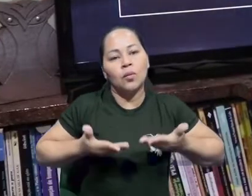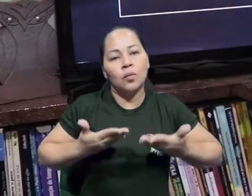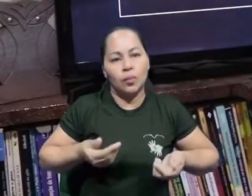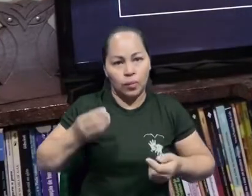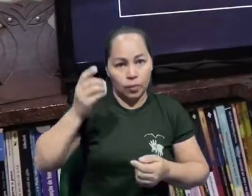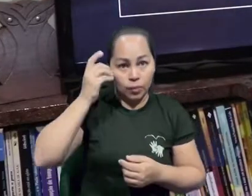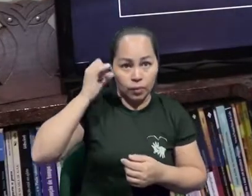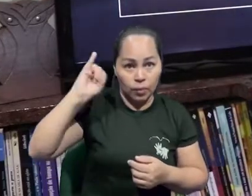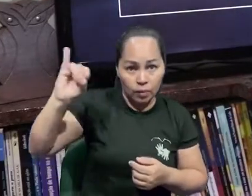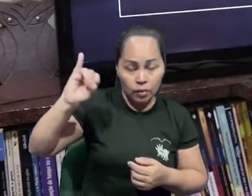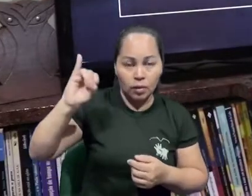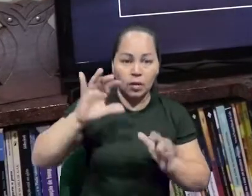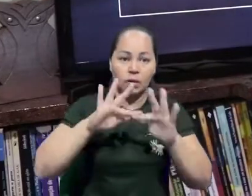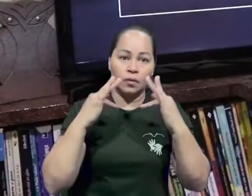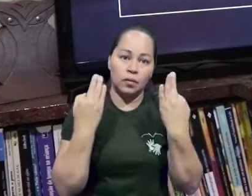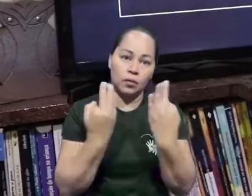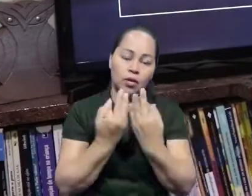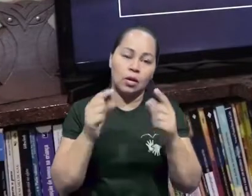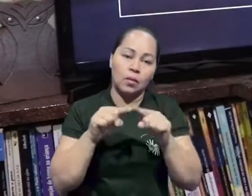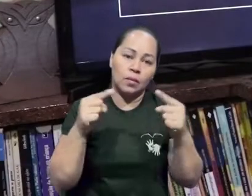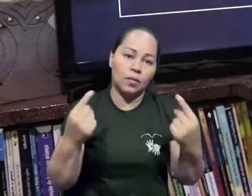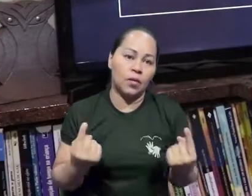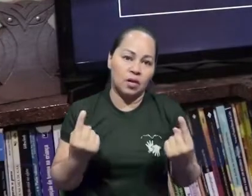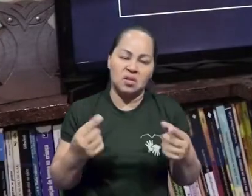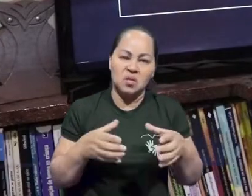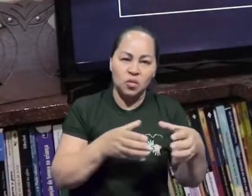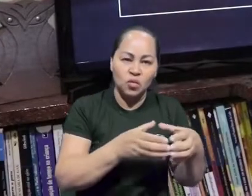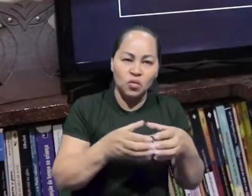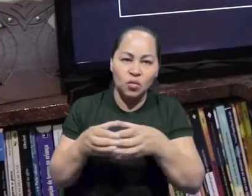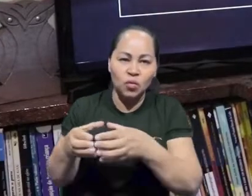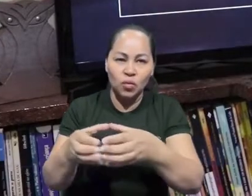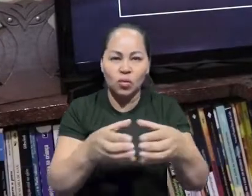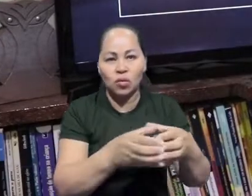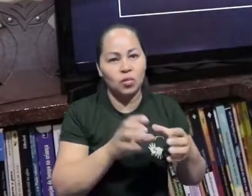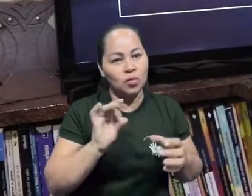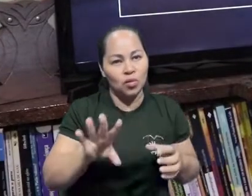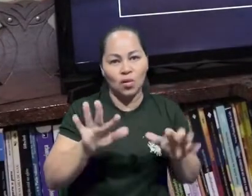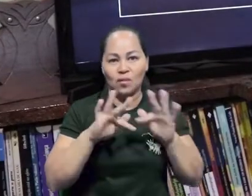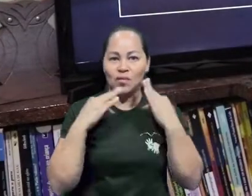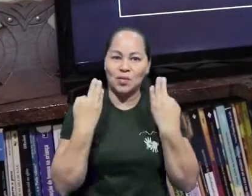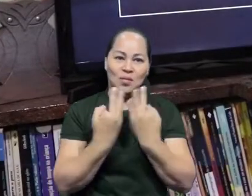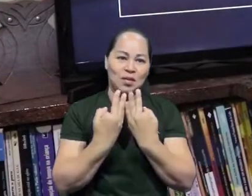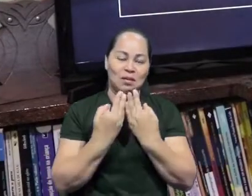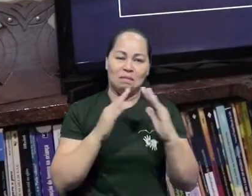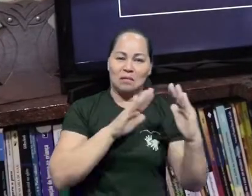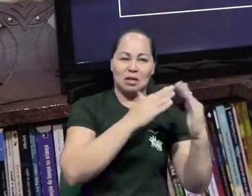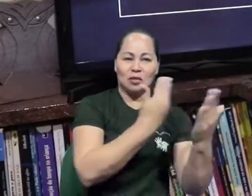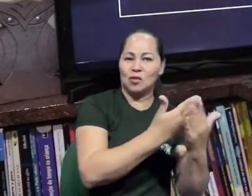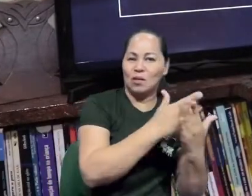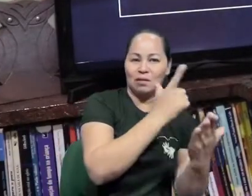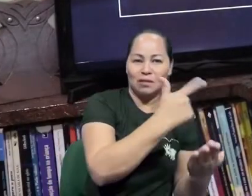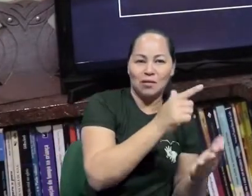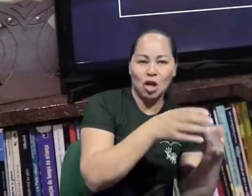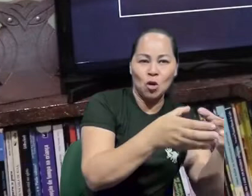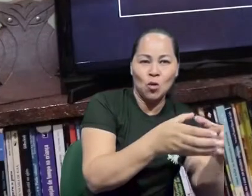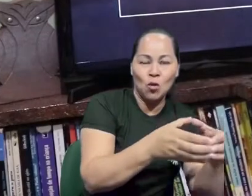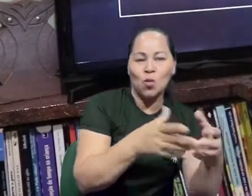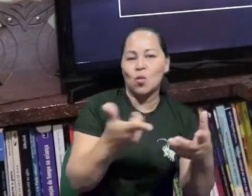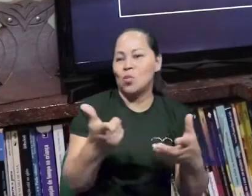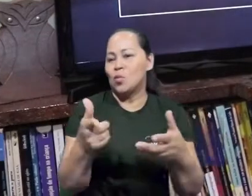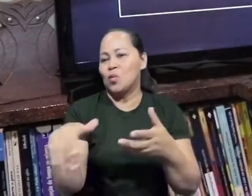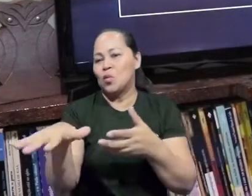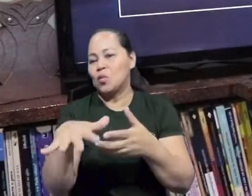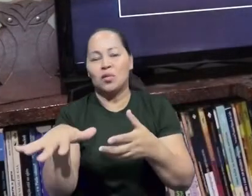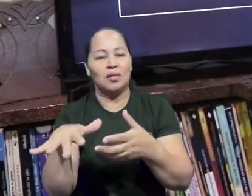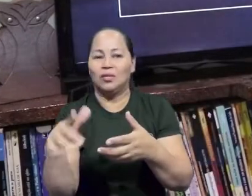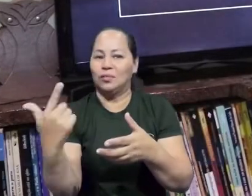leve, né? Dispõe de boa instrução familiar, mas não faz parte de grupos além da família e escola. Tento sempre mostrar